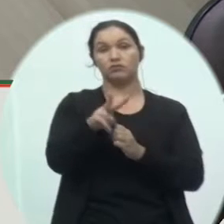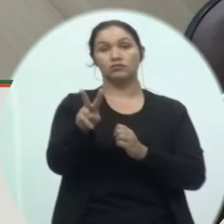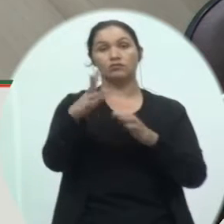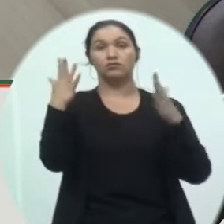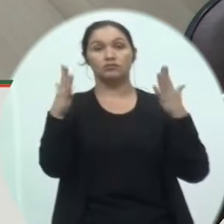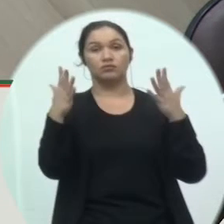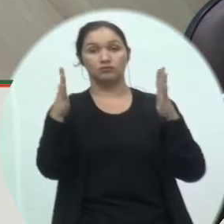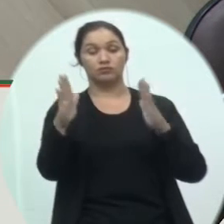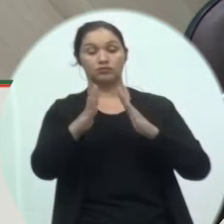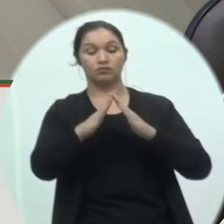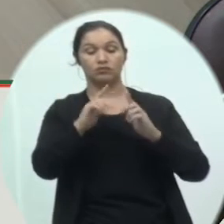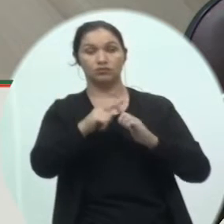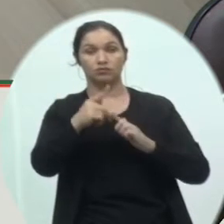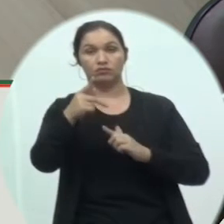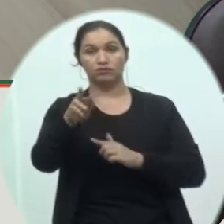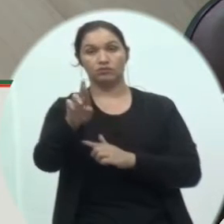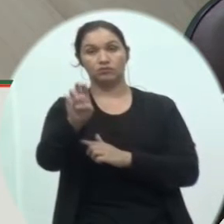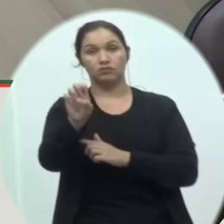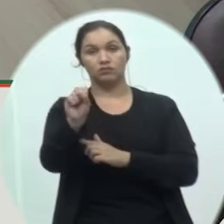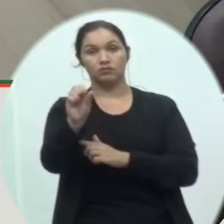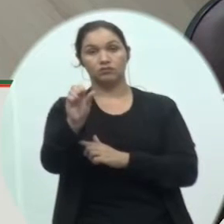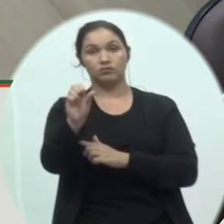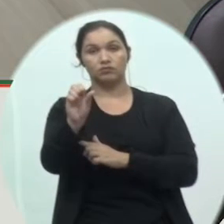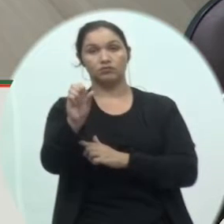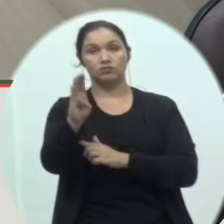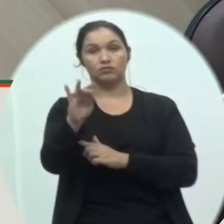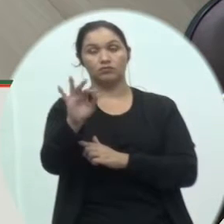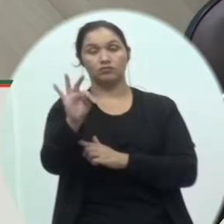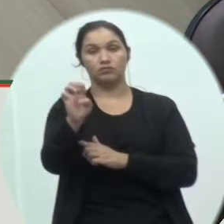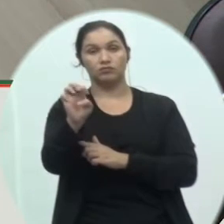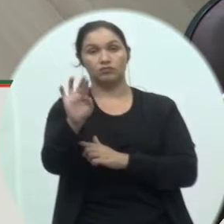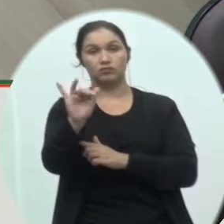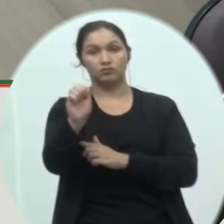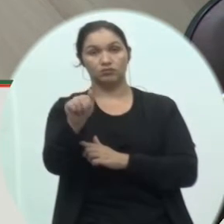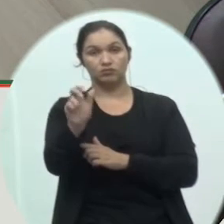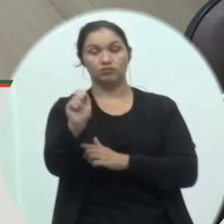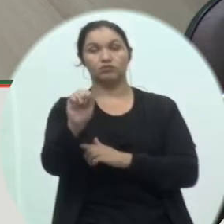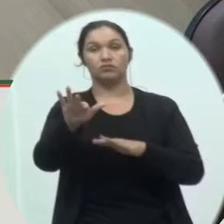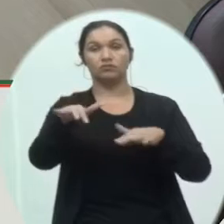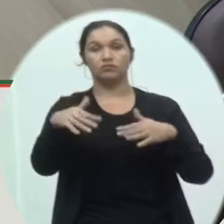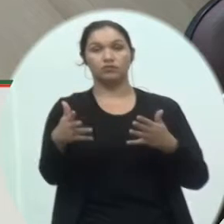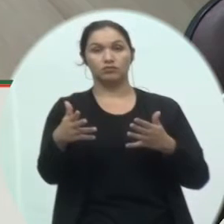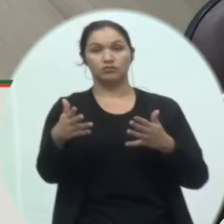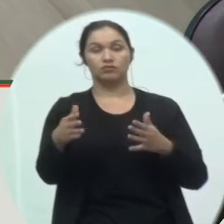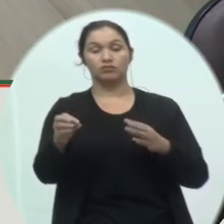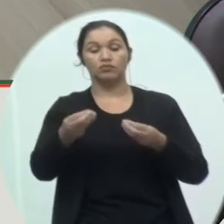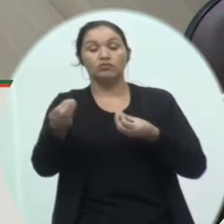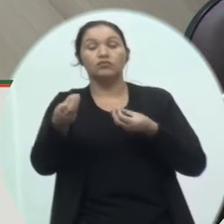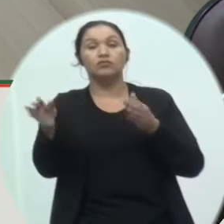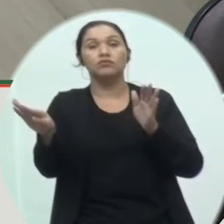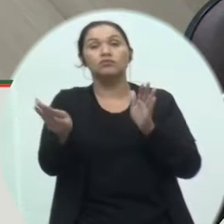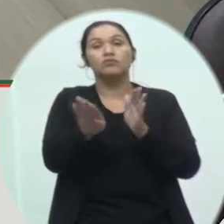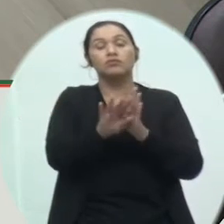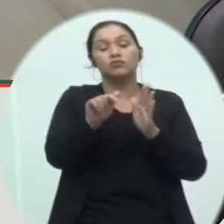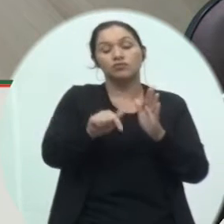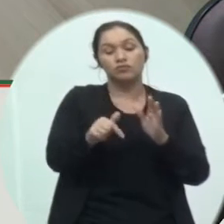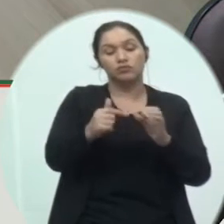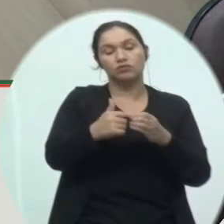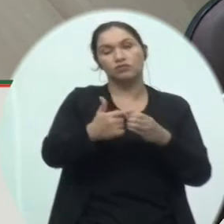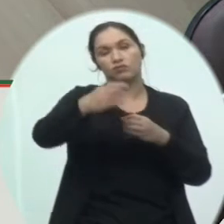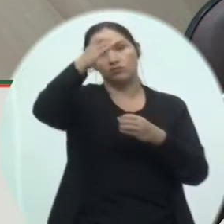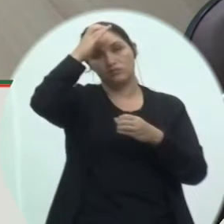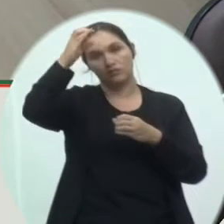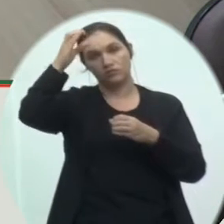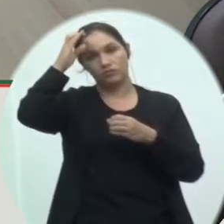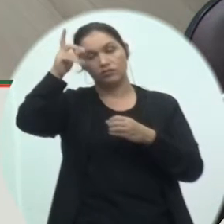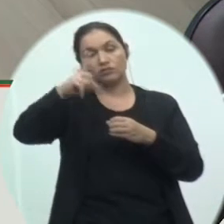Igreja Presbiteriana de Criciúma. O presbiterianismo em Criciúma chega pela migração do casal presbiteriano